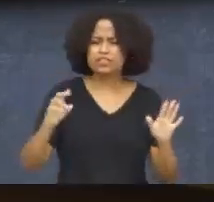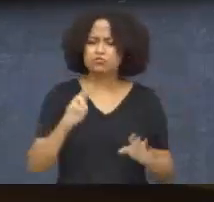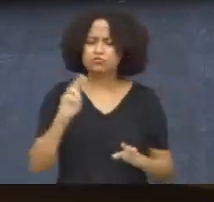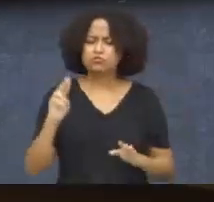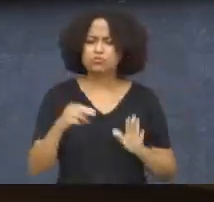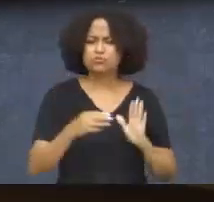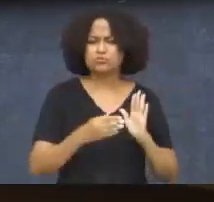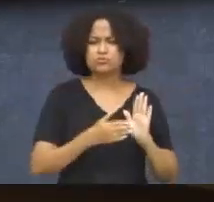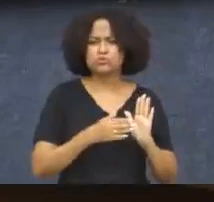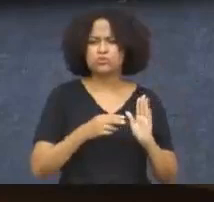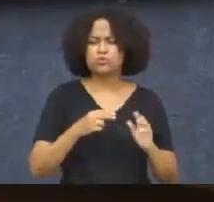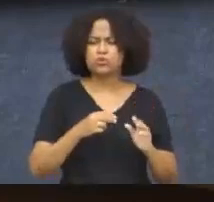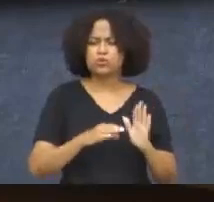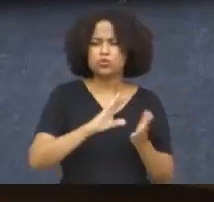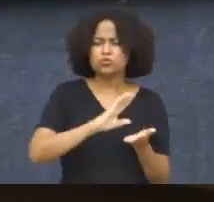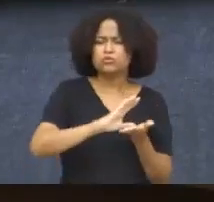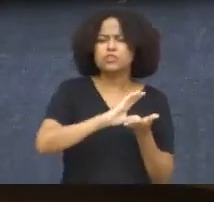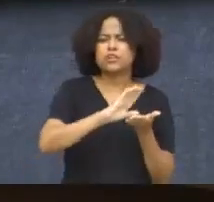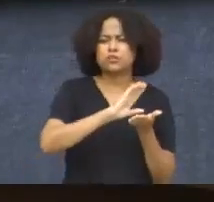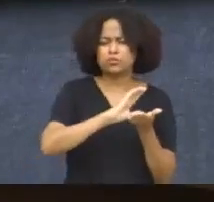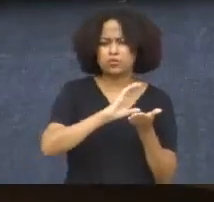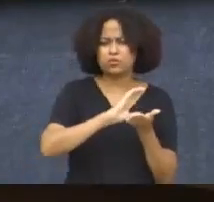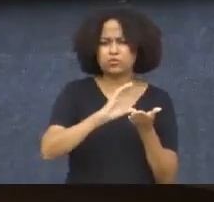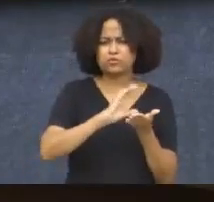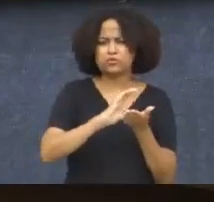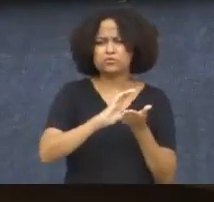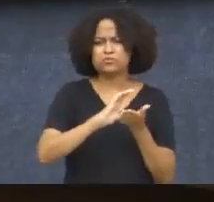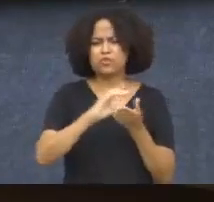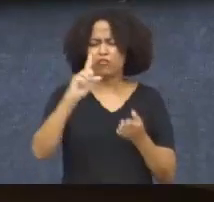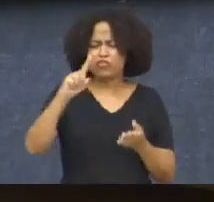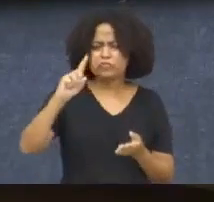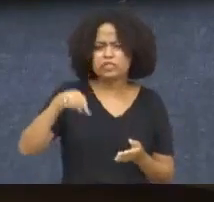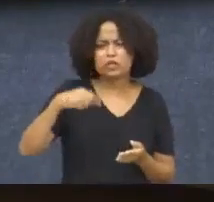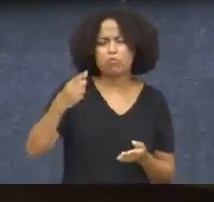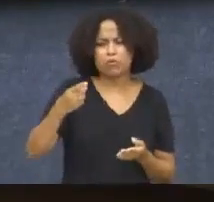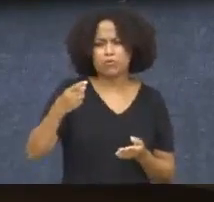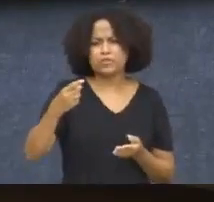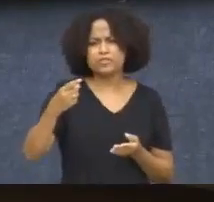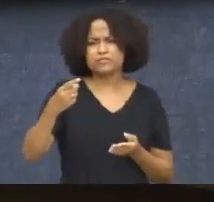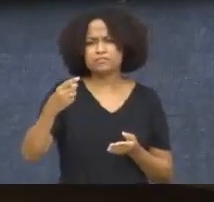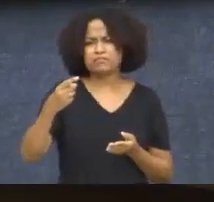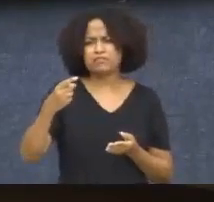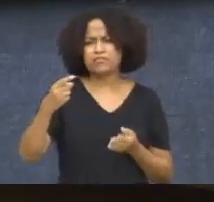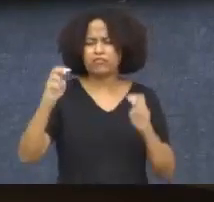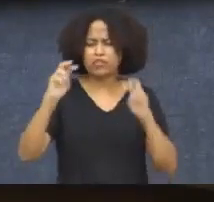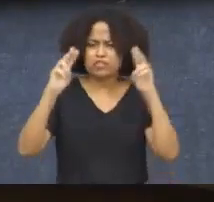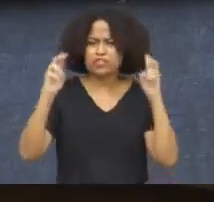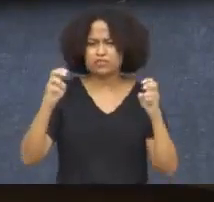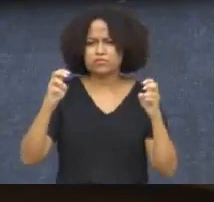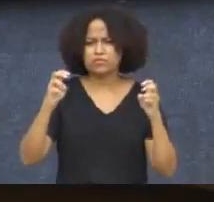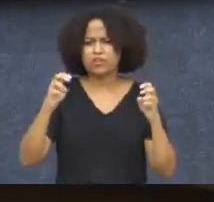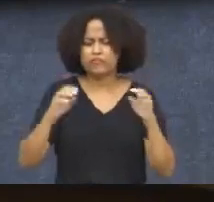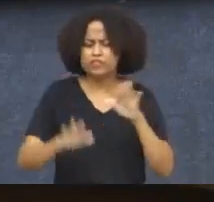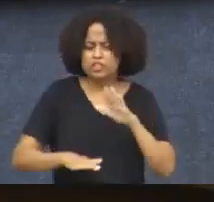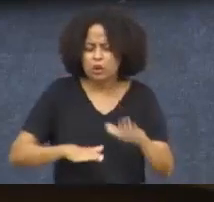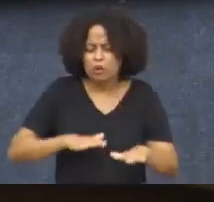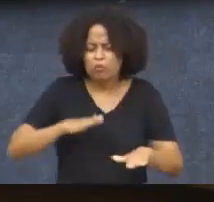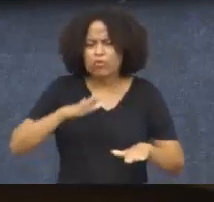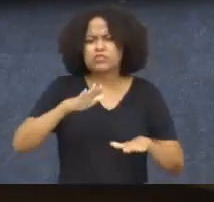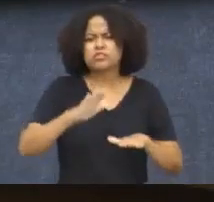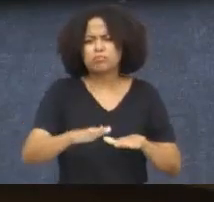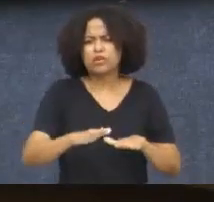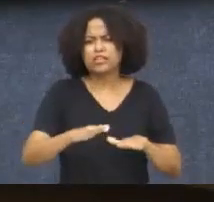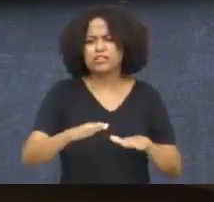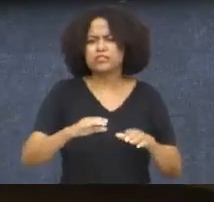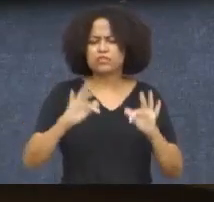do CAR escolar nas escolas, mas são cenas para os próximos capítulos. E hoje nós já vamos dar um grande passo para que as famílias de Belo